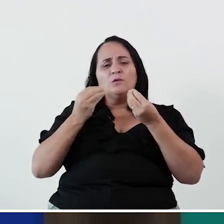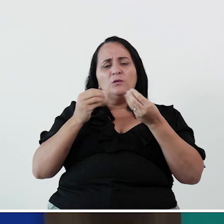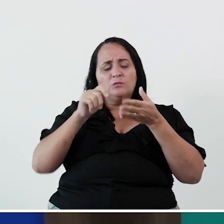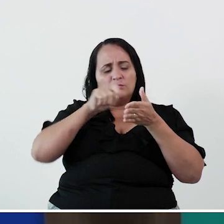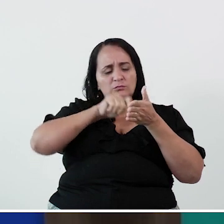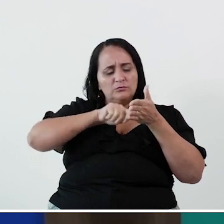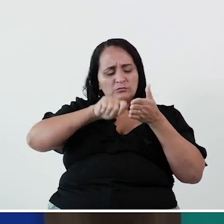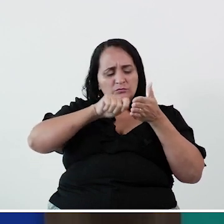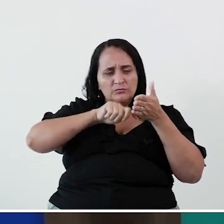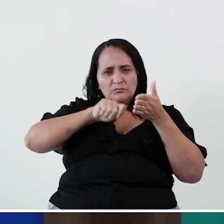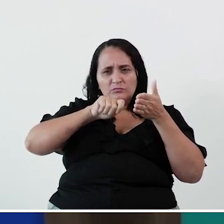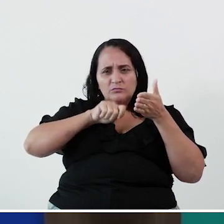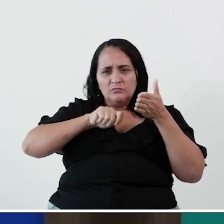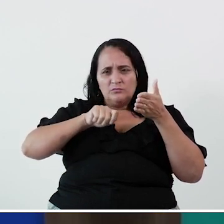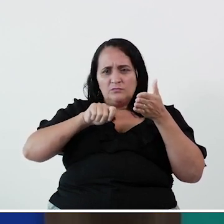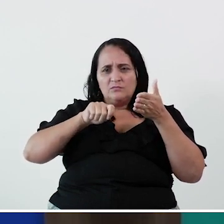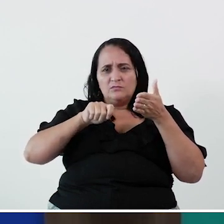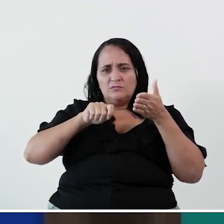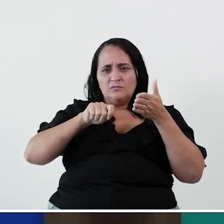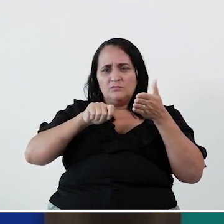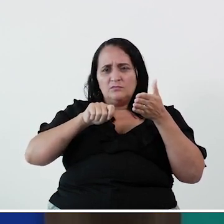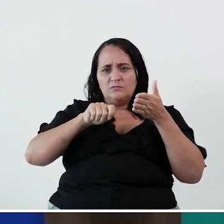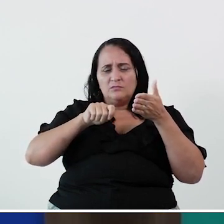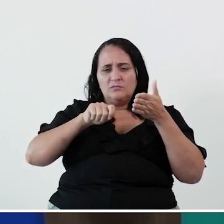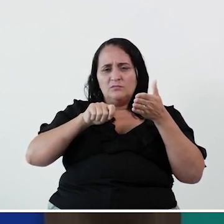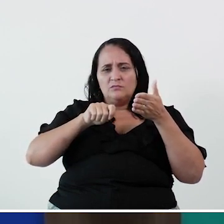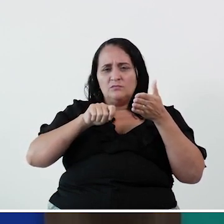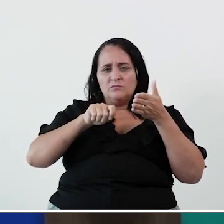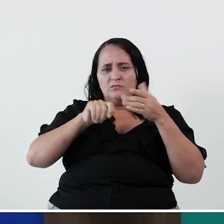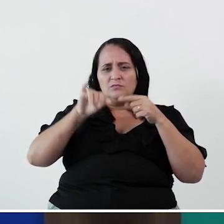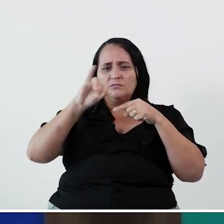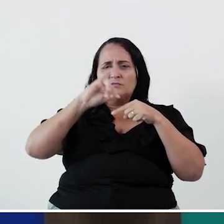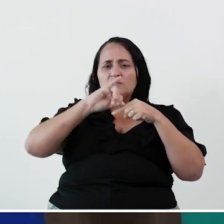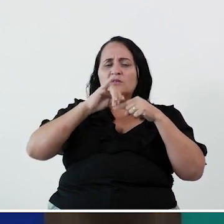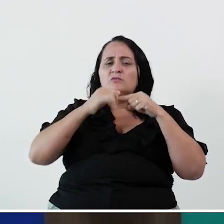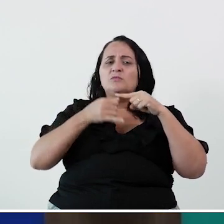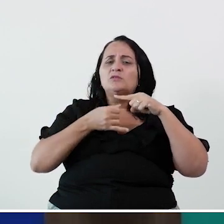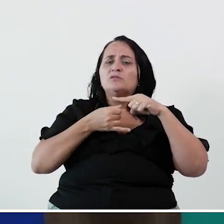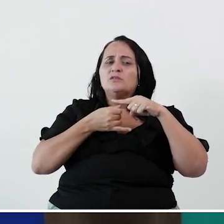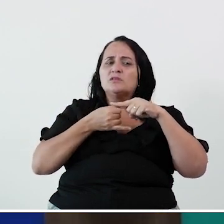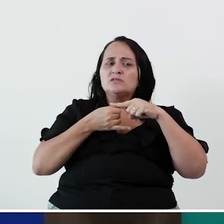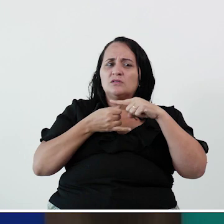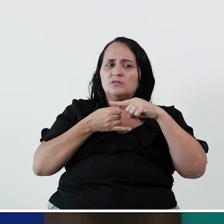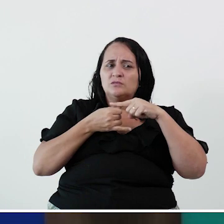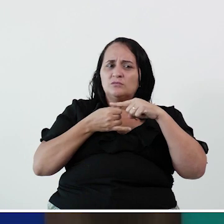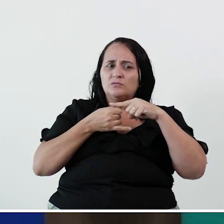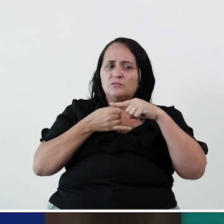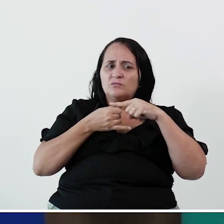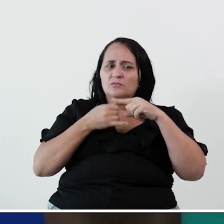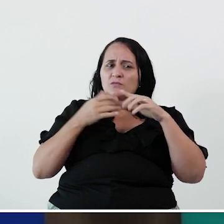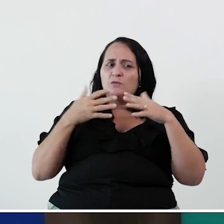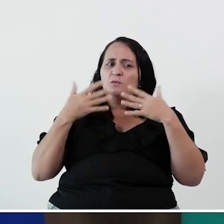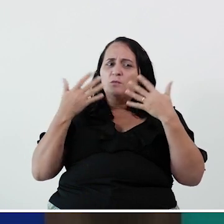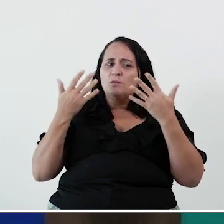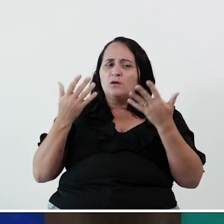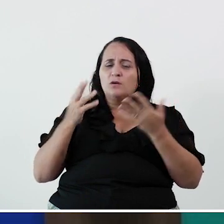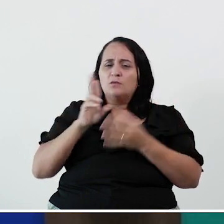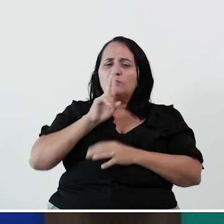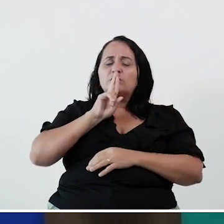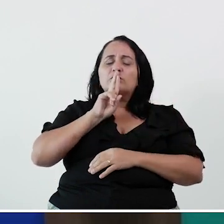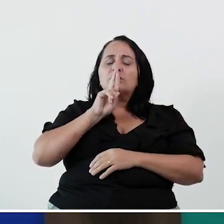essa dízima na forma de uma fração? Ou melhor, qual foi a fração que resultou nessa